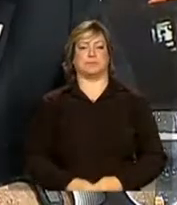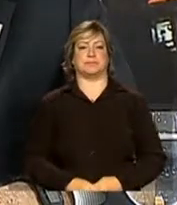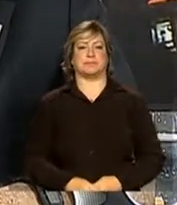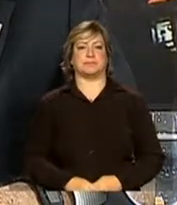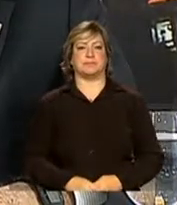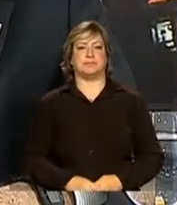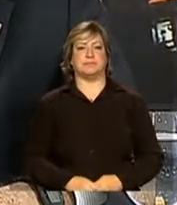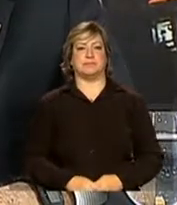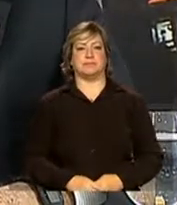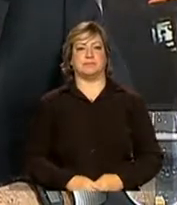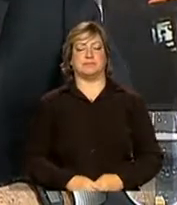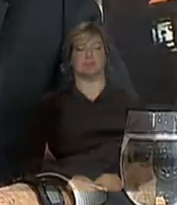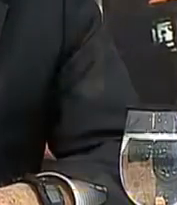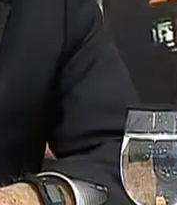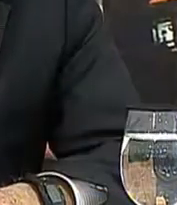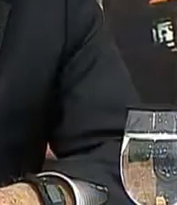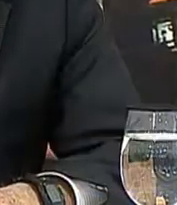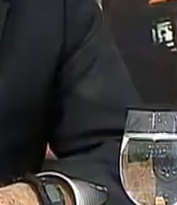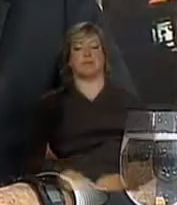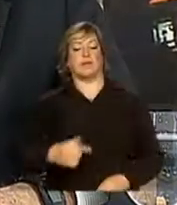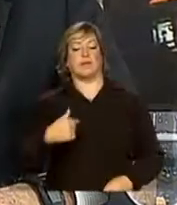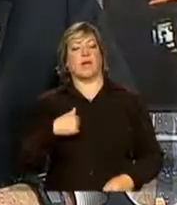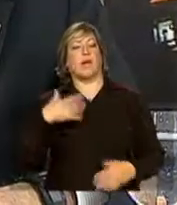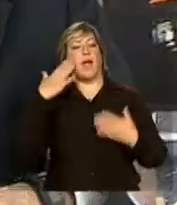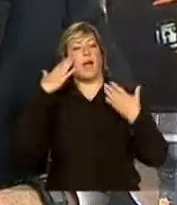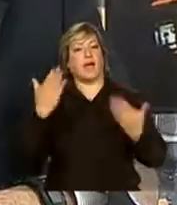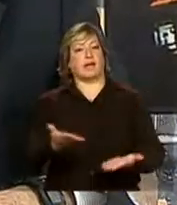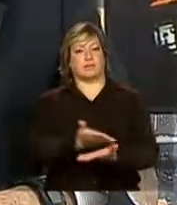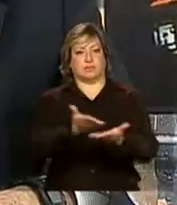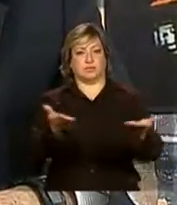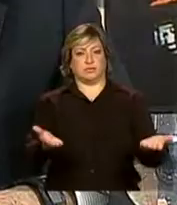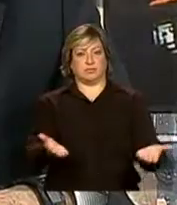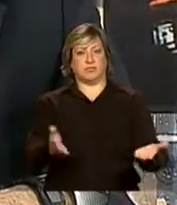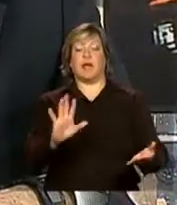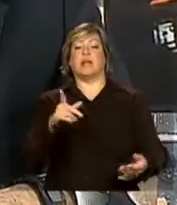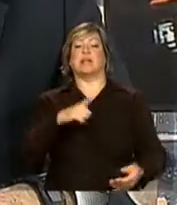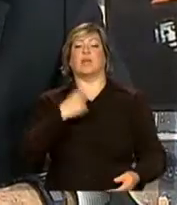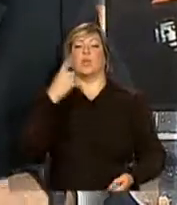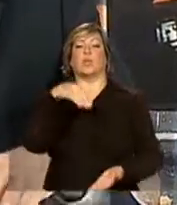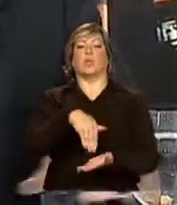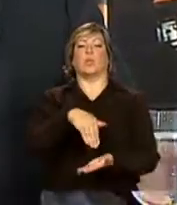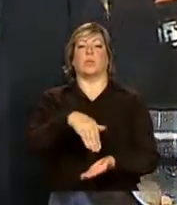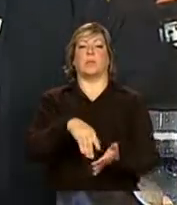Okay? Eu agradeço aos senhores. Ministro, tem uma última.